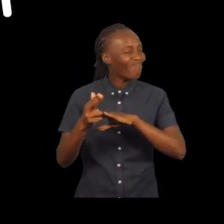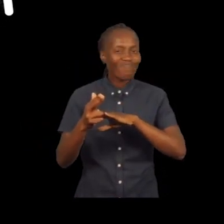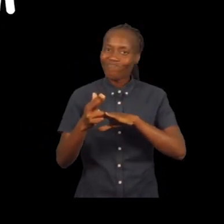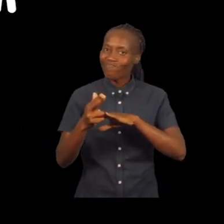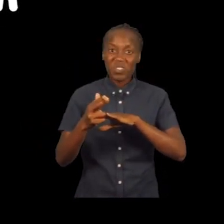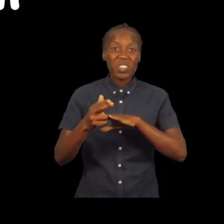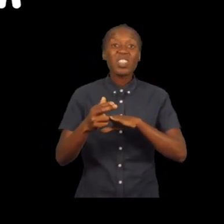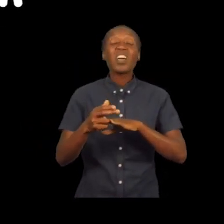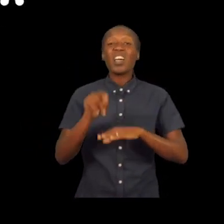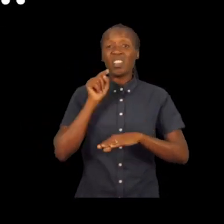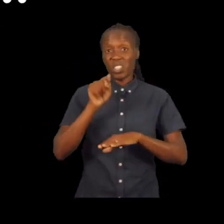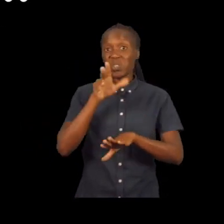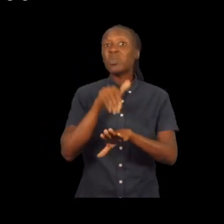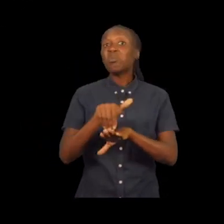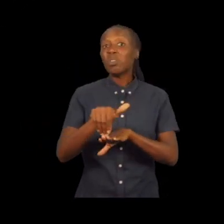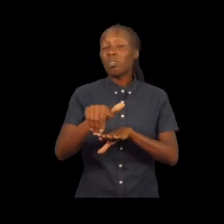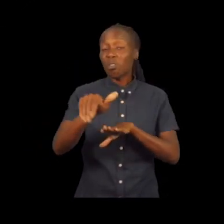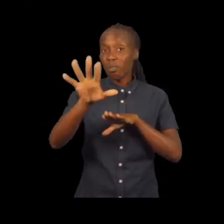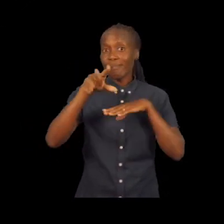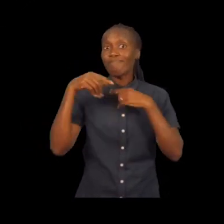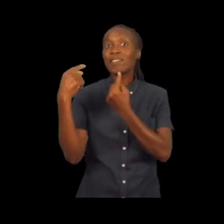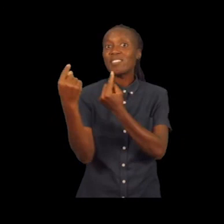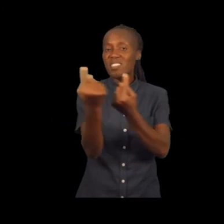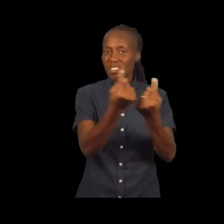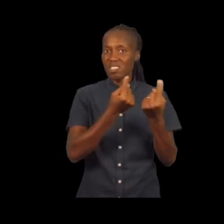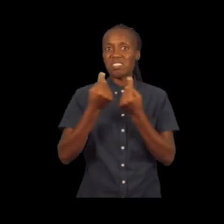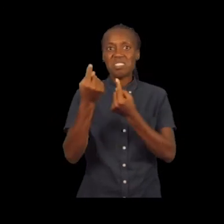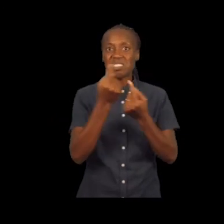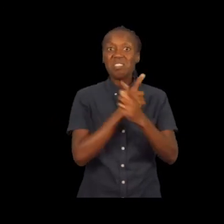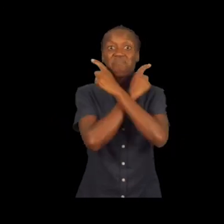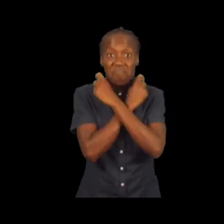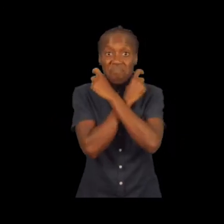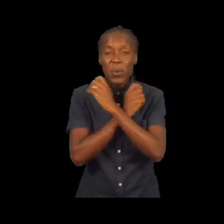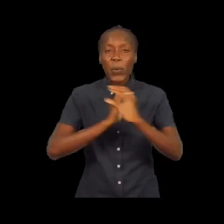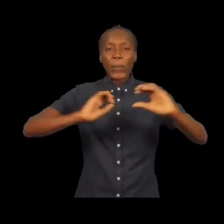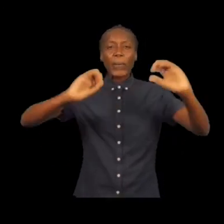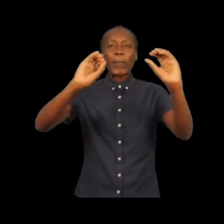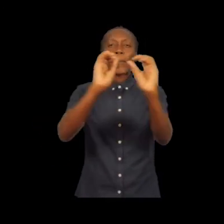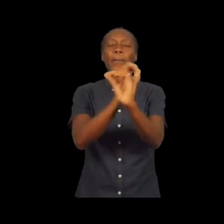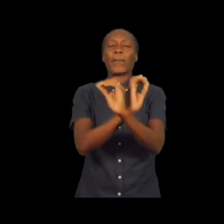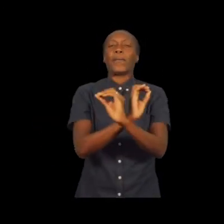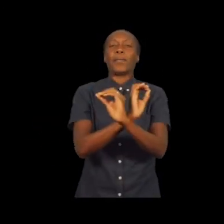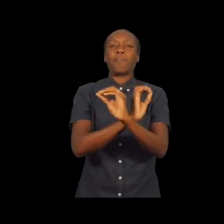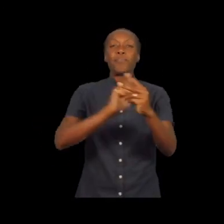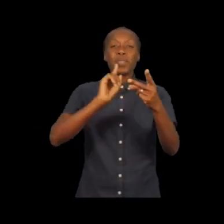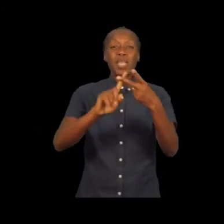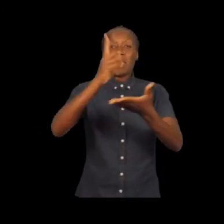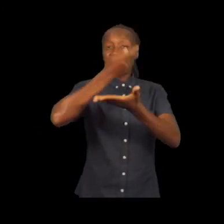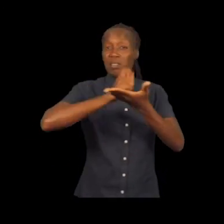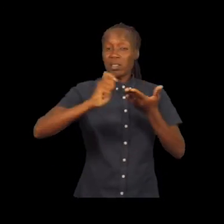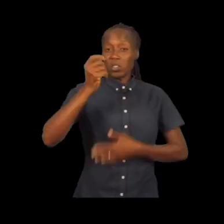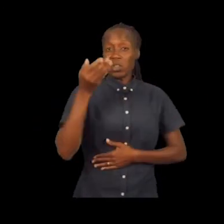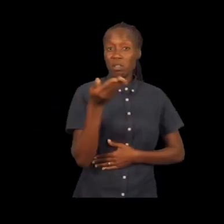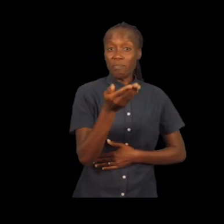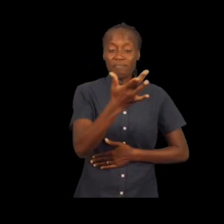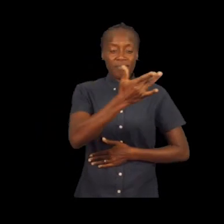segura Eles podiam tinham opção de ligar paraa linha fala criança através do 116